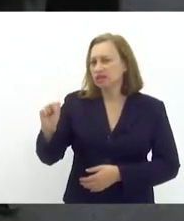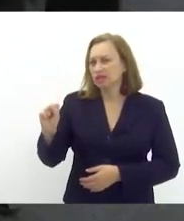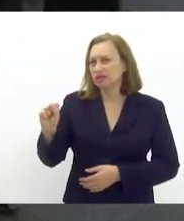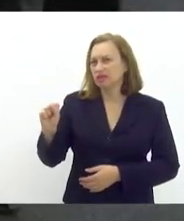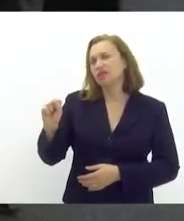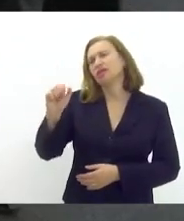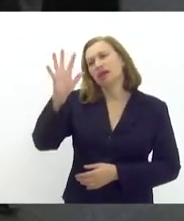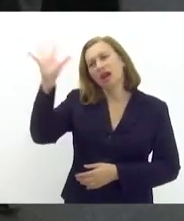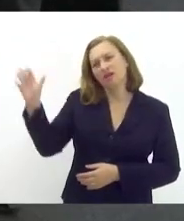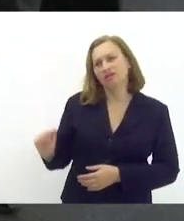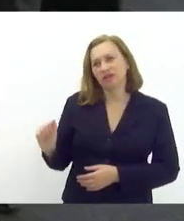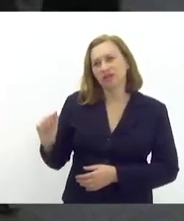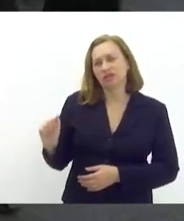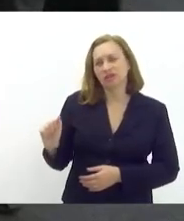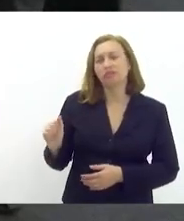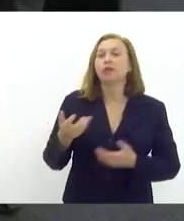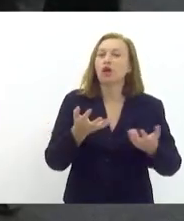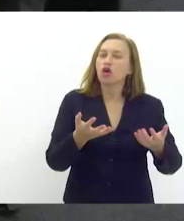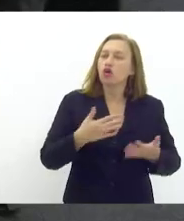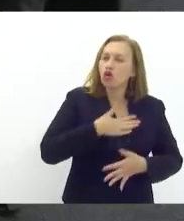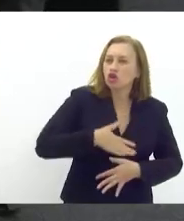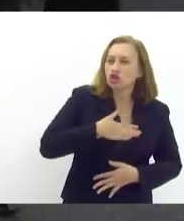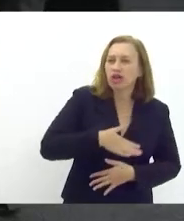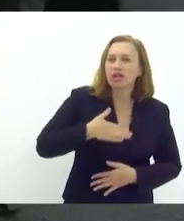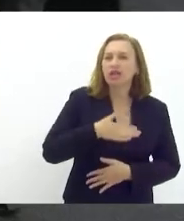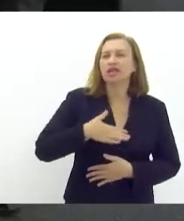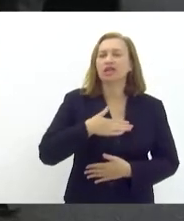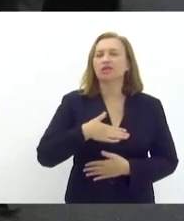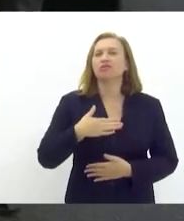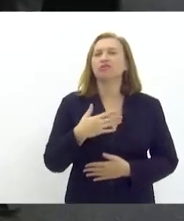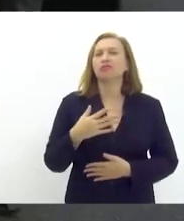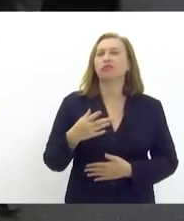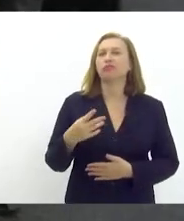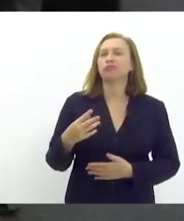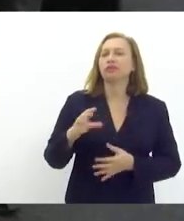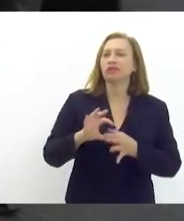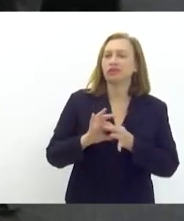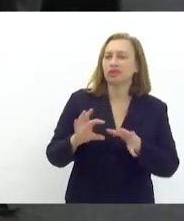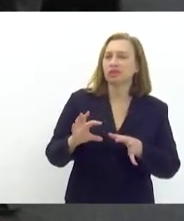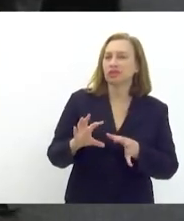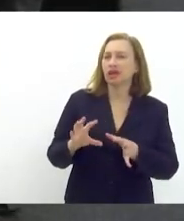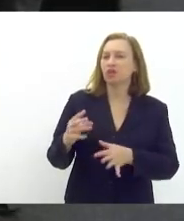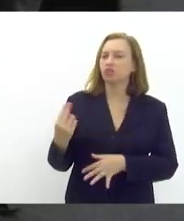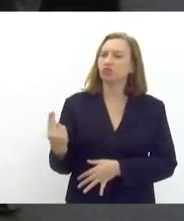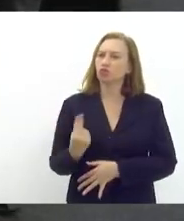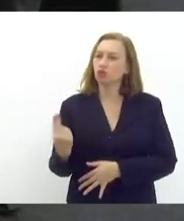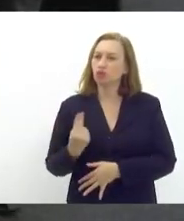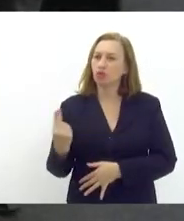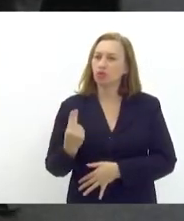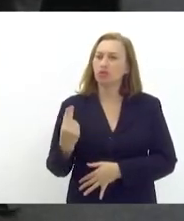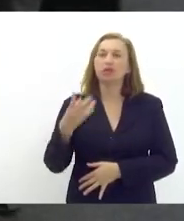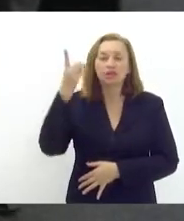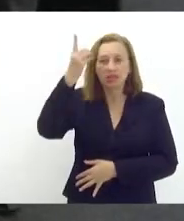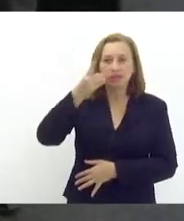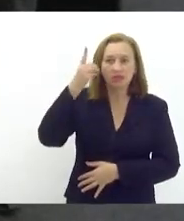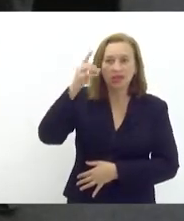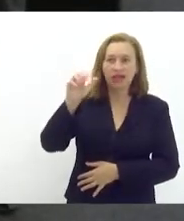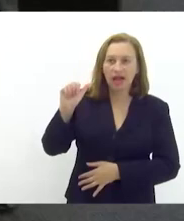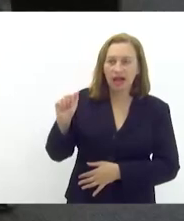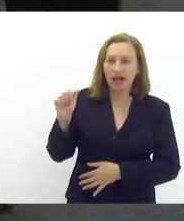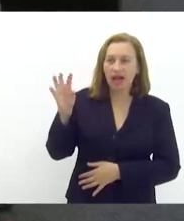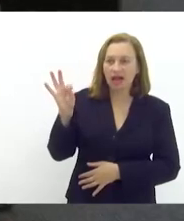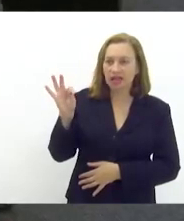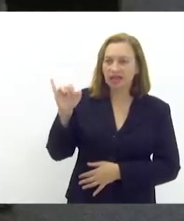de conceder aqui a co-autoria o deputado Átila Nunes que sempre foi um parceiro um companheiro